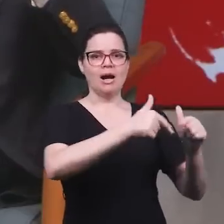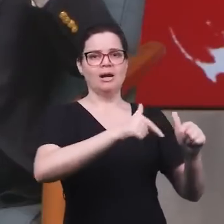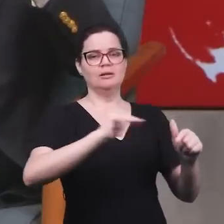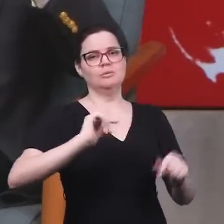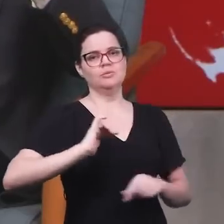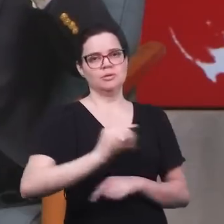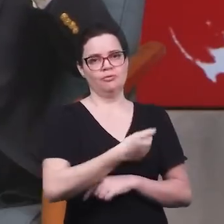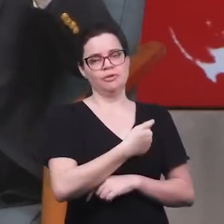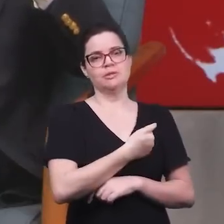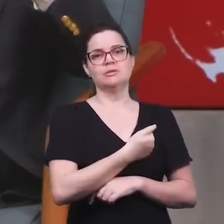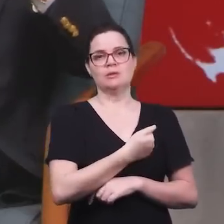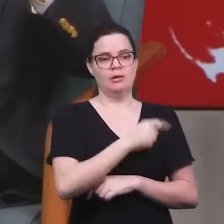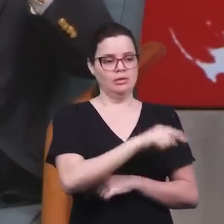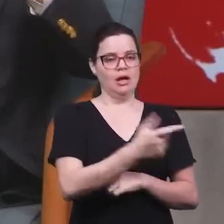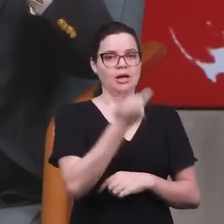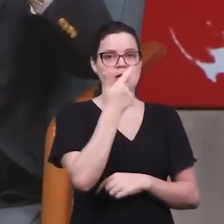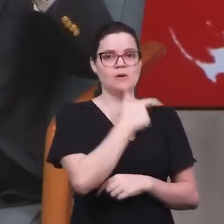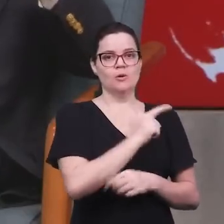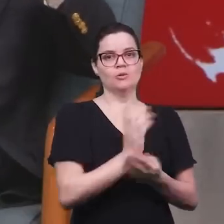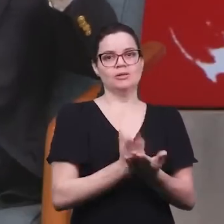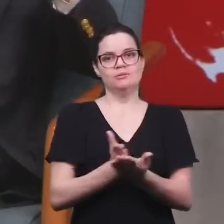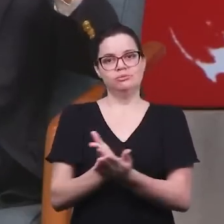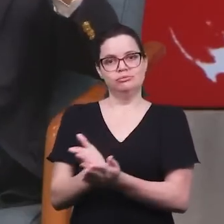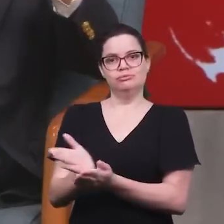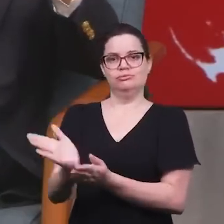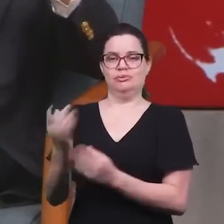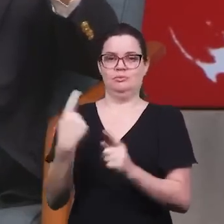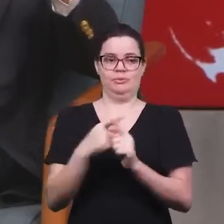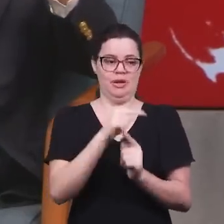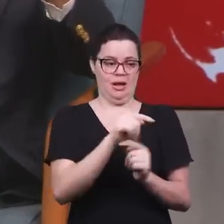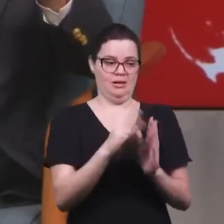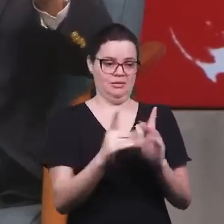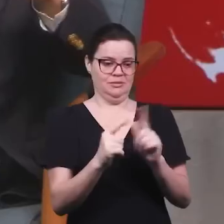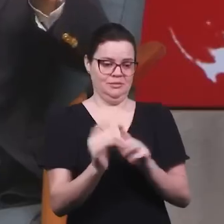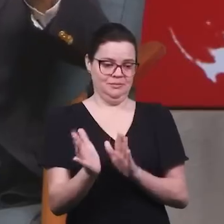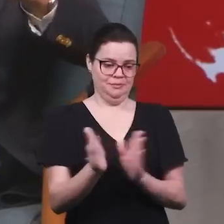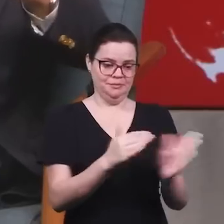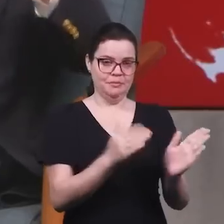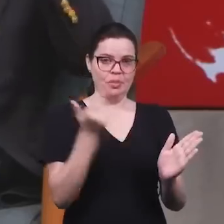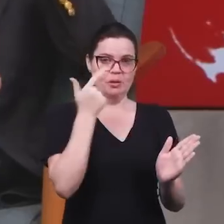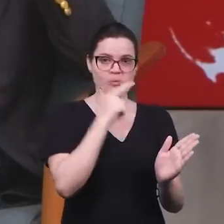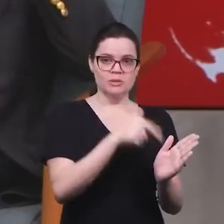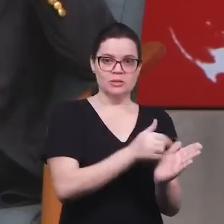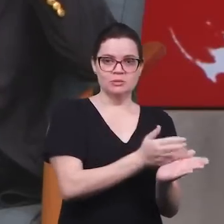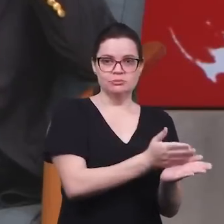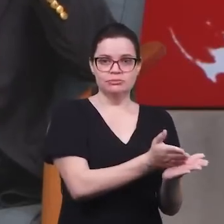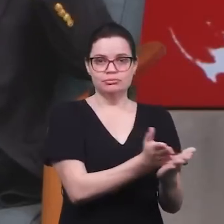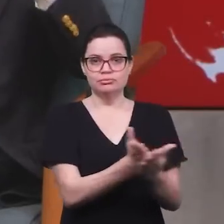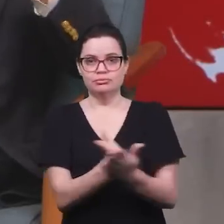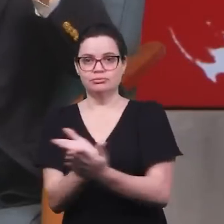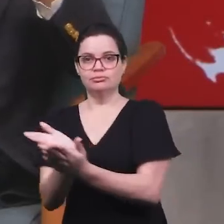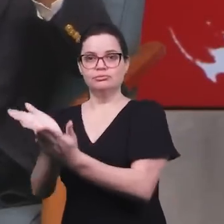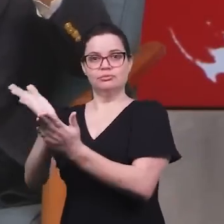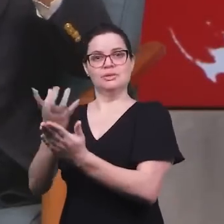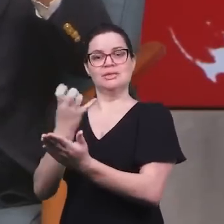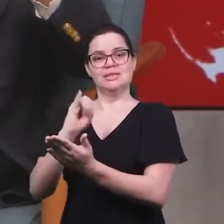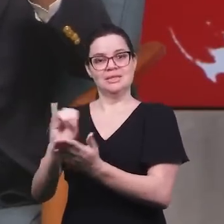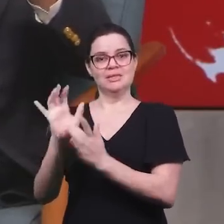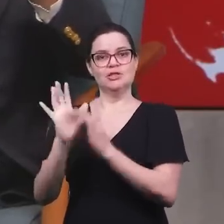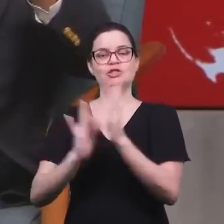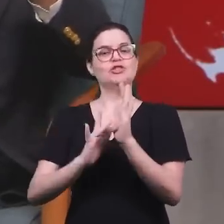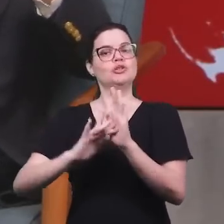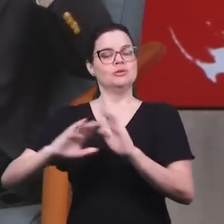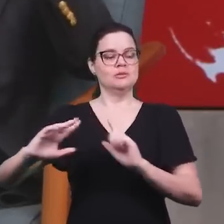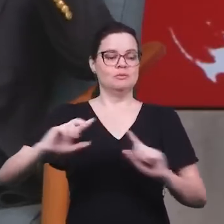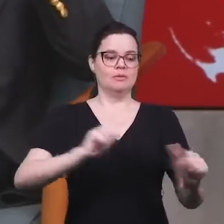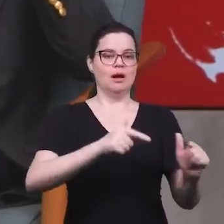daquela igreja se tornar a igreja verdadeira é se Jesus se revelar. Se Jesus não se revelar,